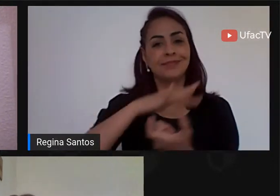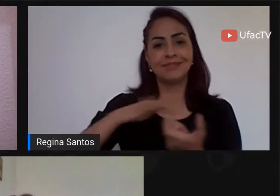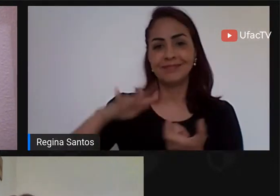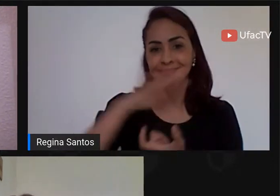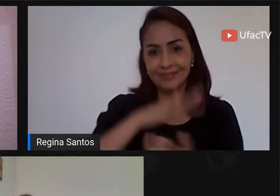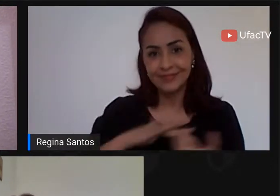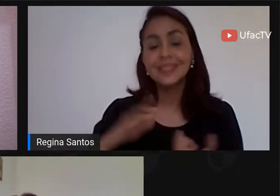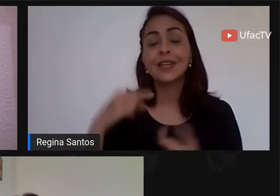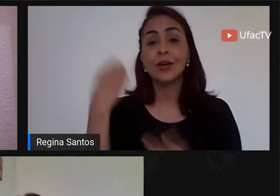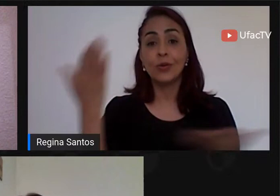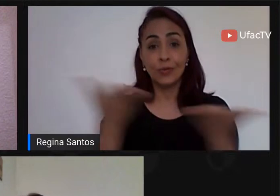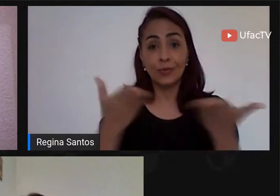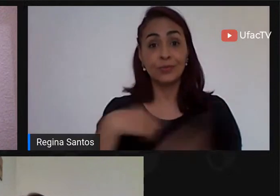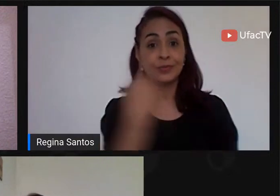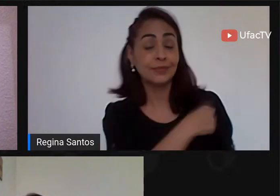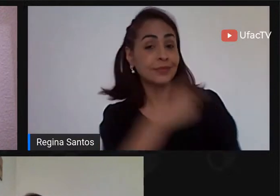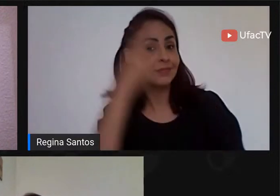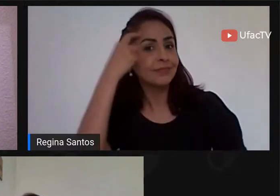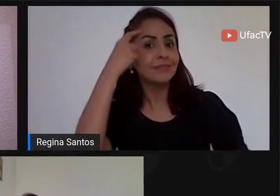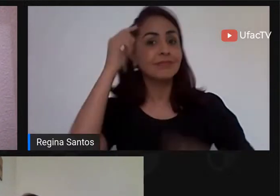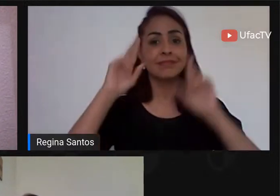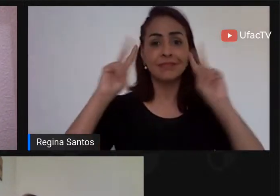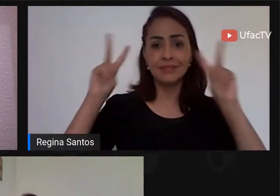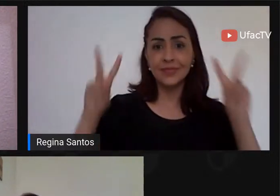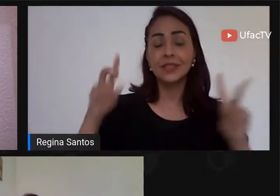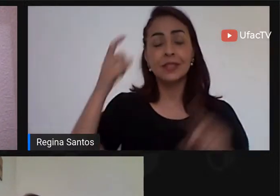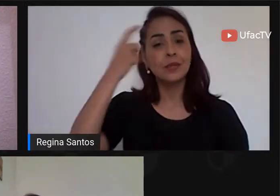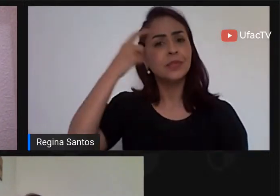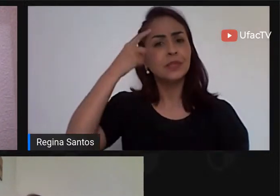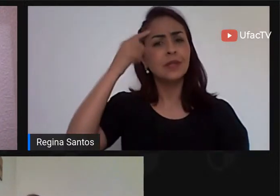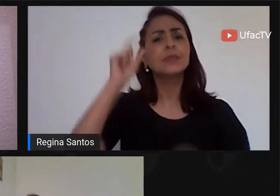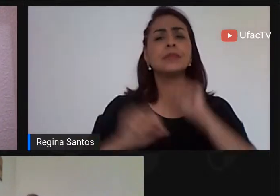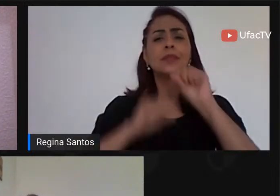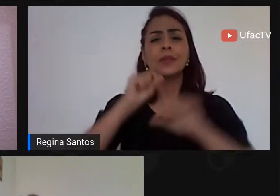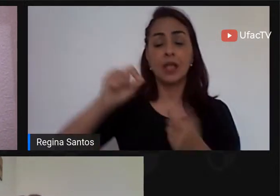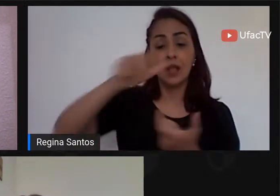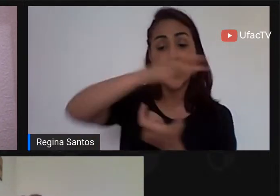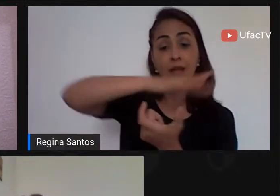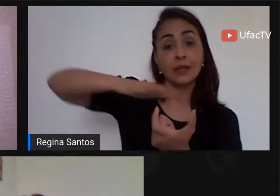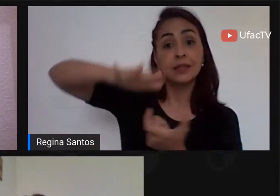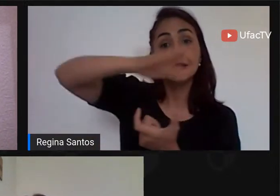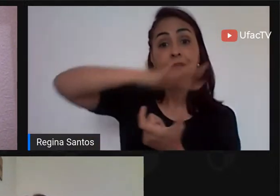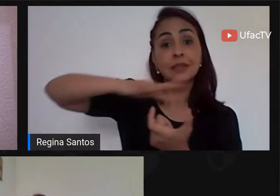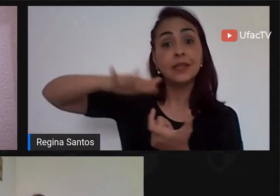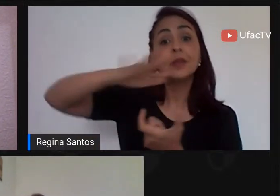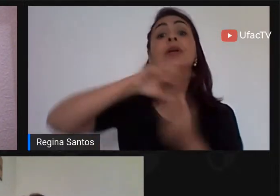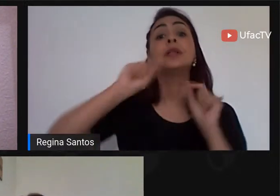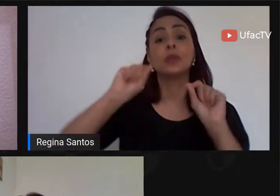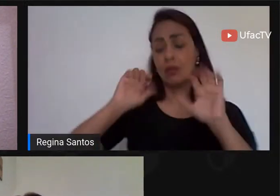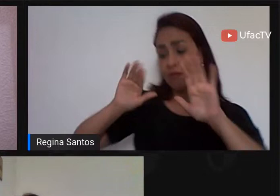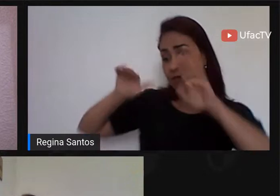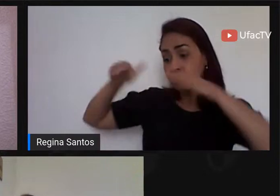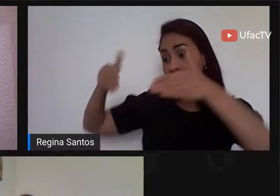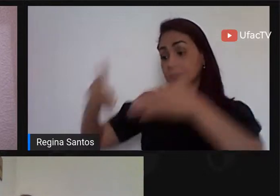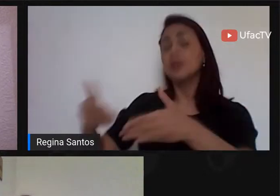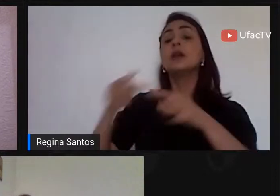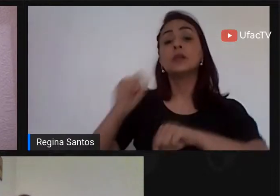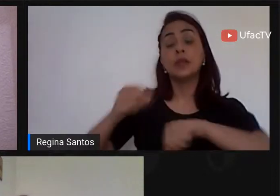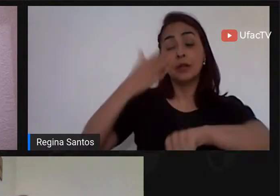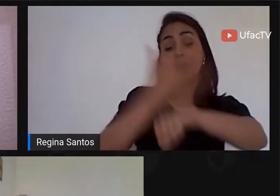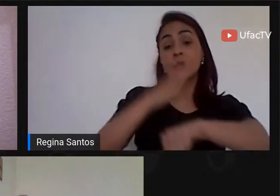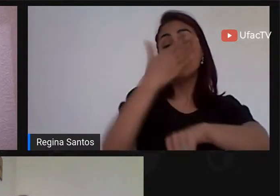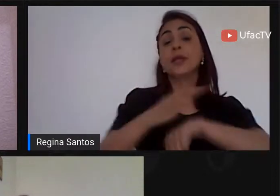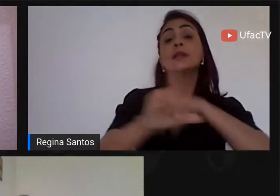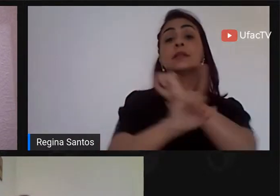hoje nós pensamos diferente, hoje nós pensamos, por exemplo, letramento no sentido plural, letramento voltado para as práticas sociais dos sujeitos,